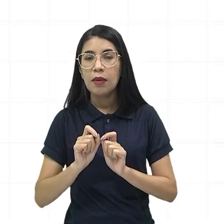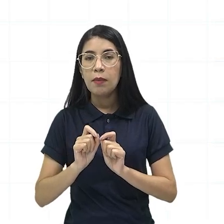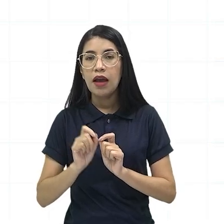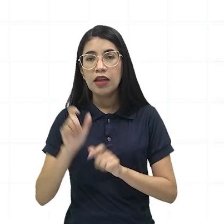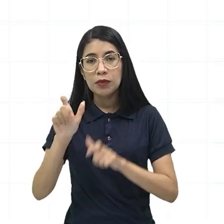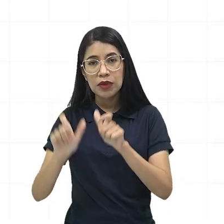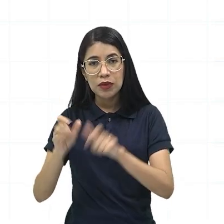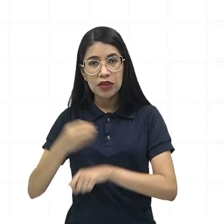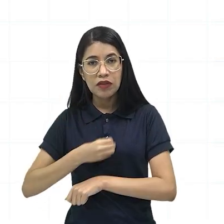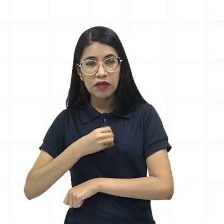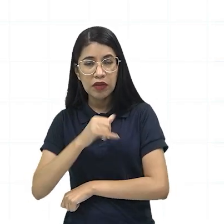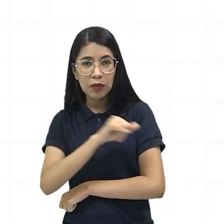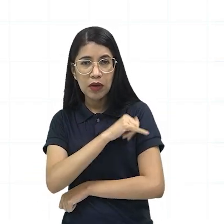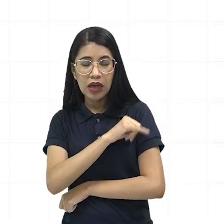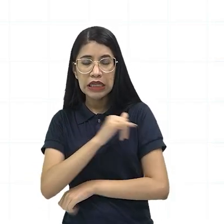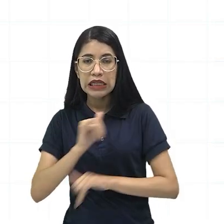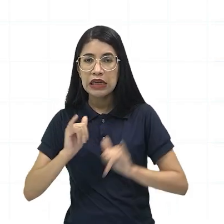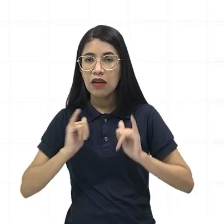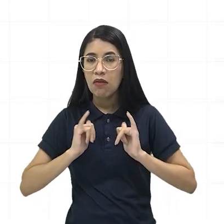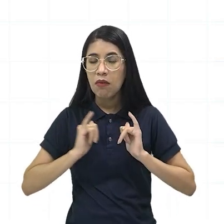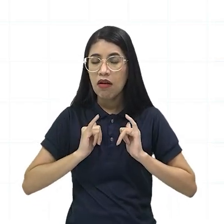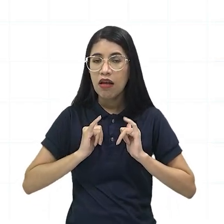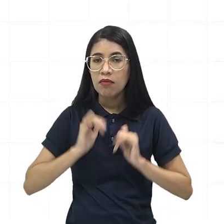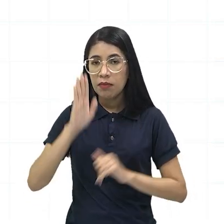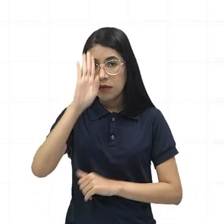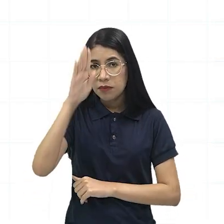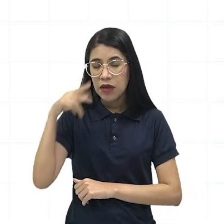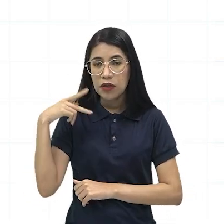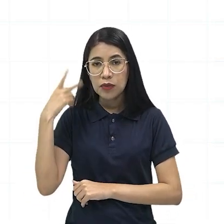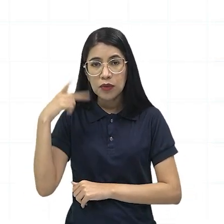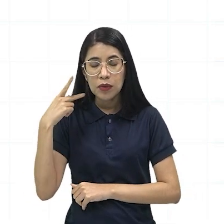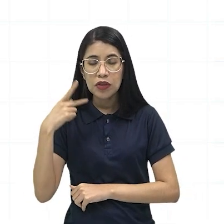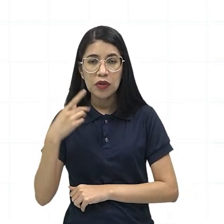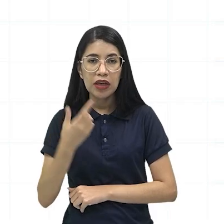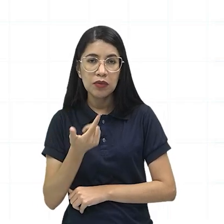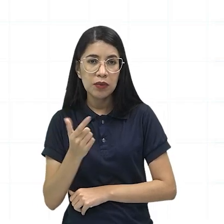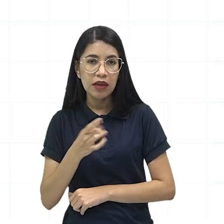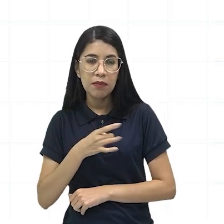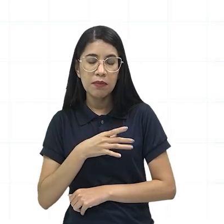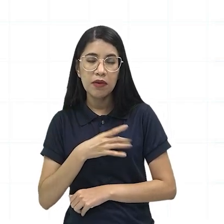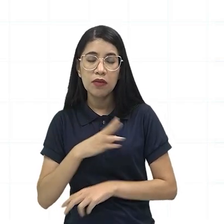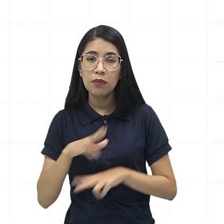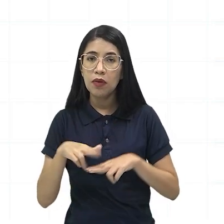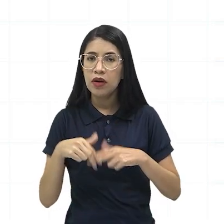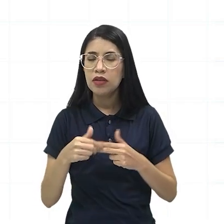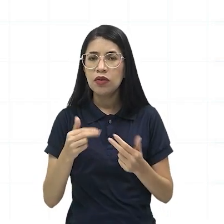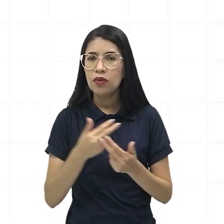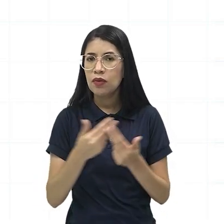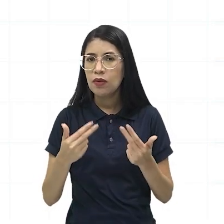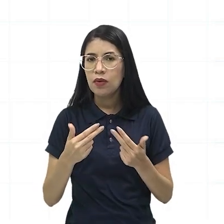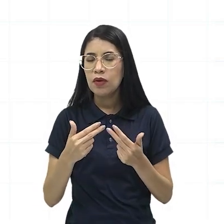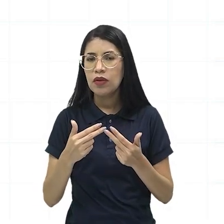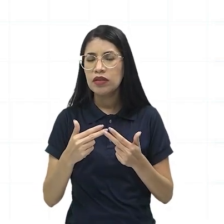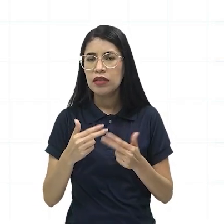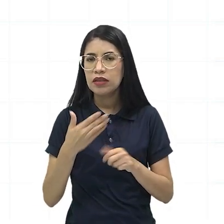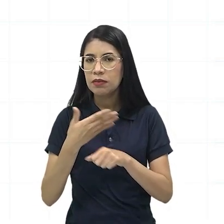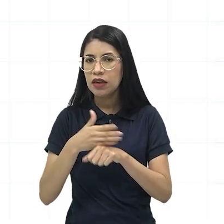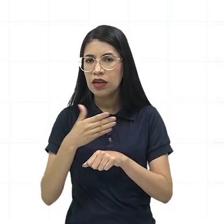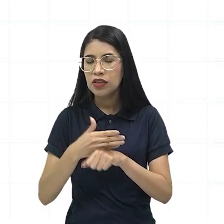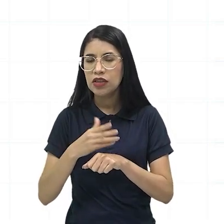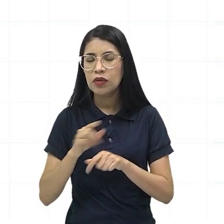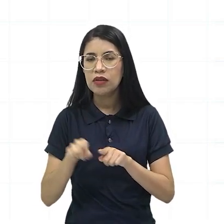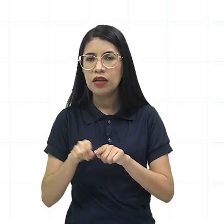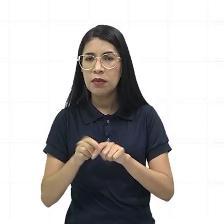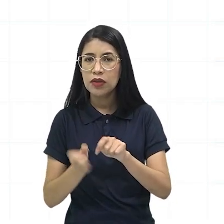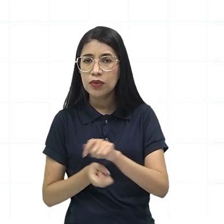políticos, principalmente, se sentem acomodados, que eles não têm o medo e por isso eles fazem o que fazem, por isso eles são corruptos muitas vezes,